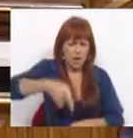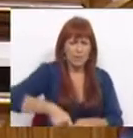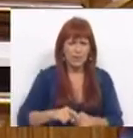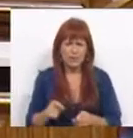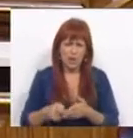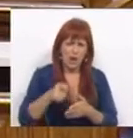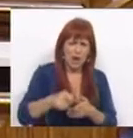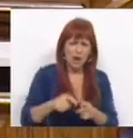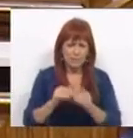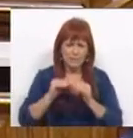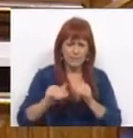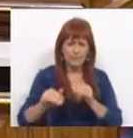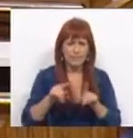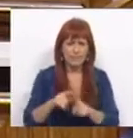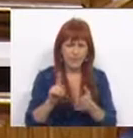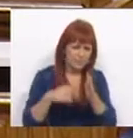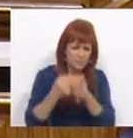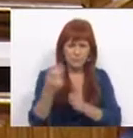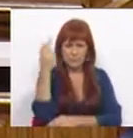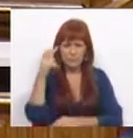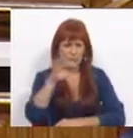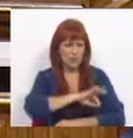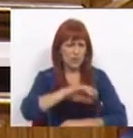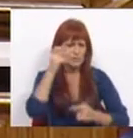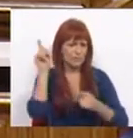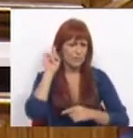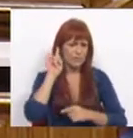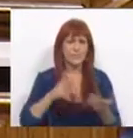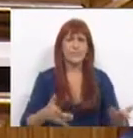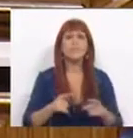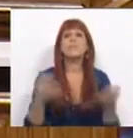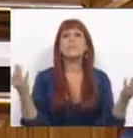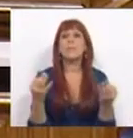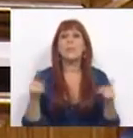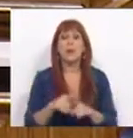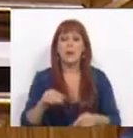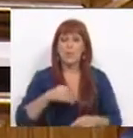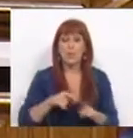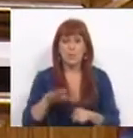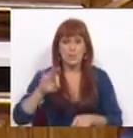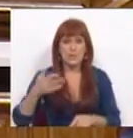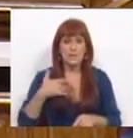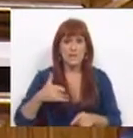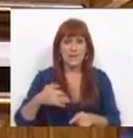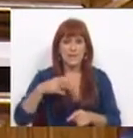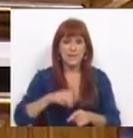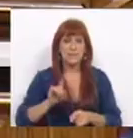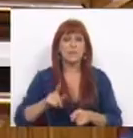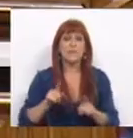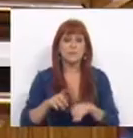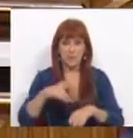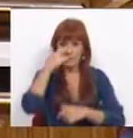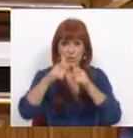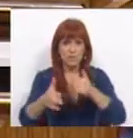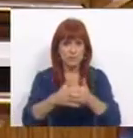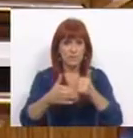uma contribuição de sustentabilidade definitiva sobre o valor das pensões. Aliás, a preocupação do PSD e do CDS com as